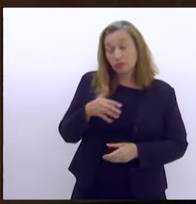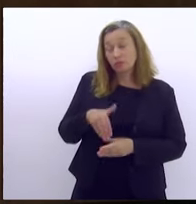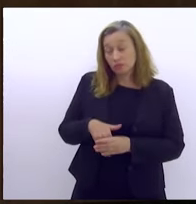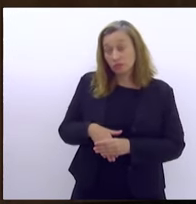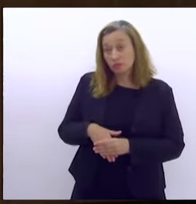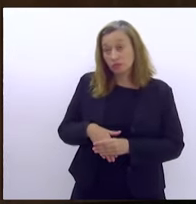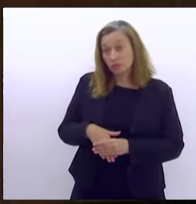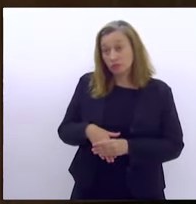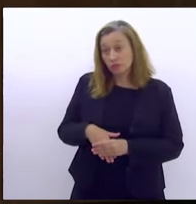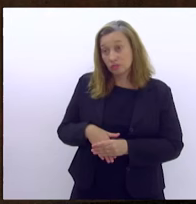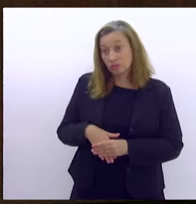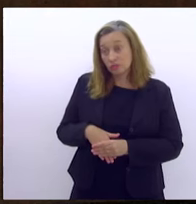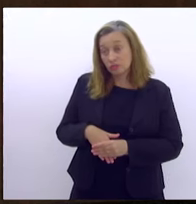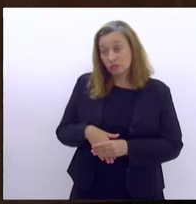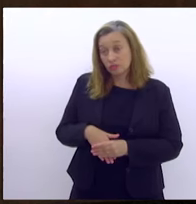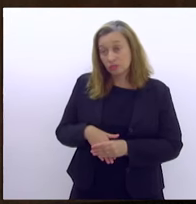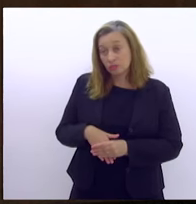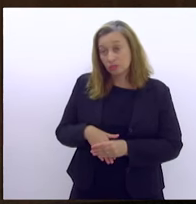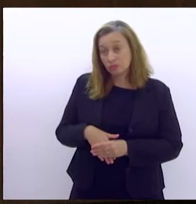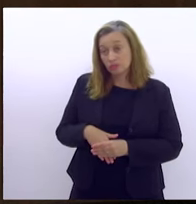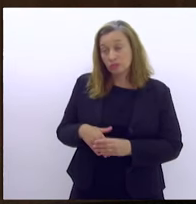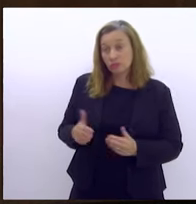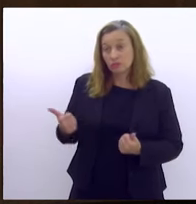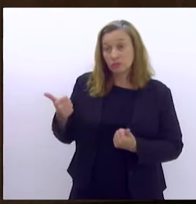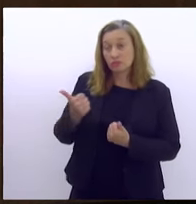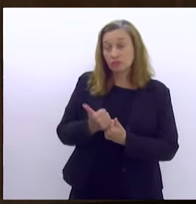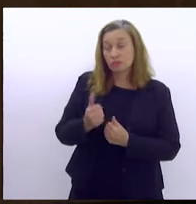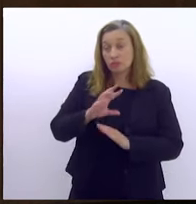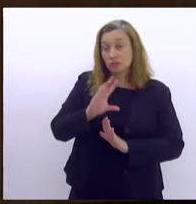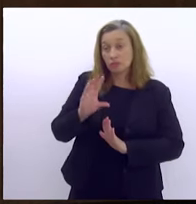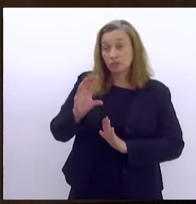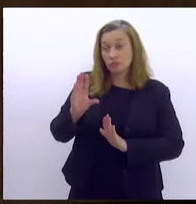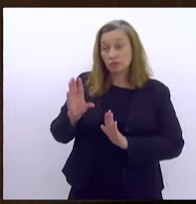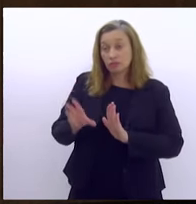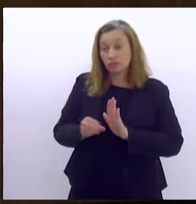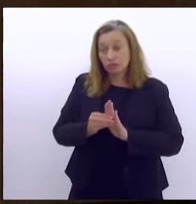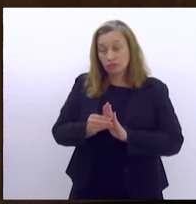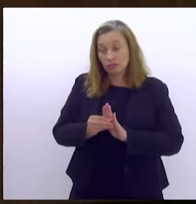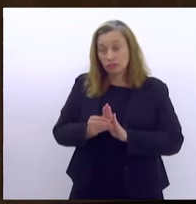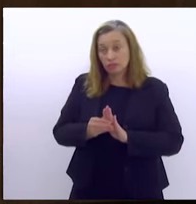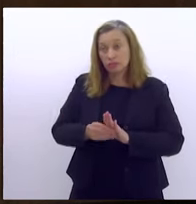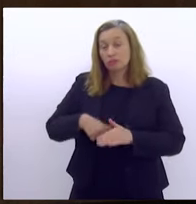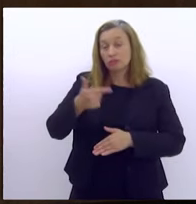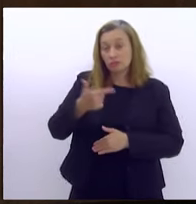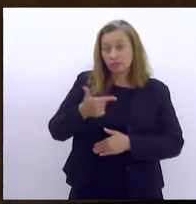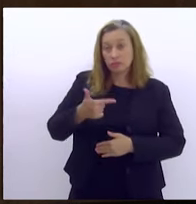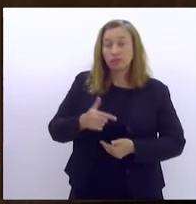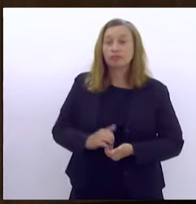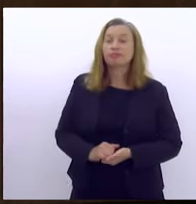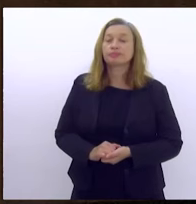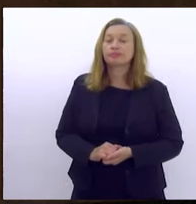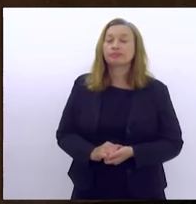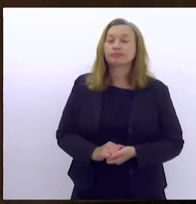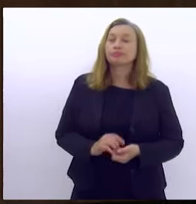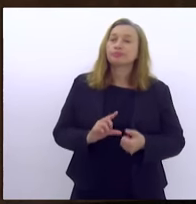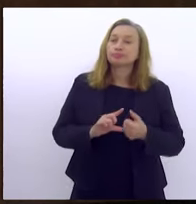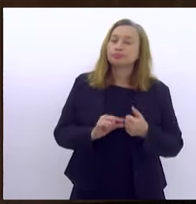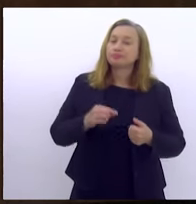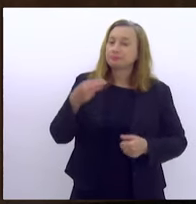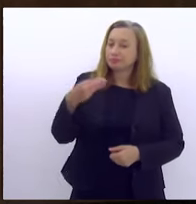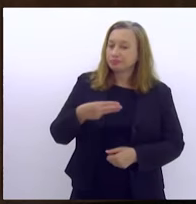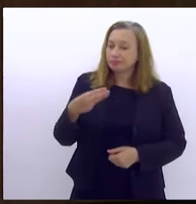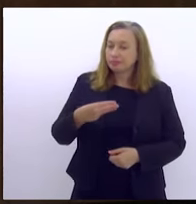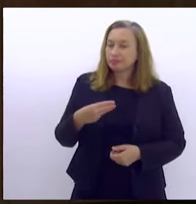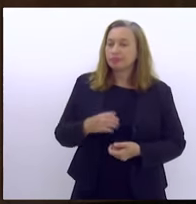votando pela com emenda supressiva ao 2º, não ao 2A, ao 2º. No artigo